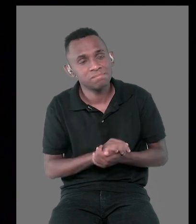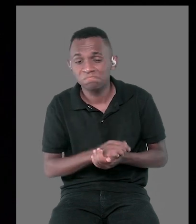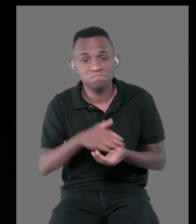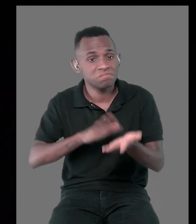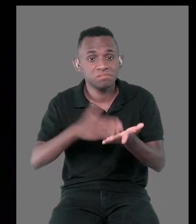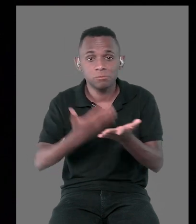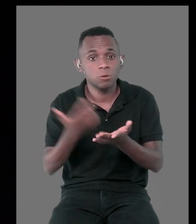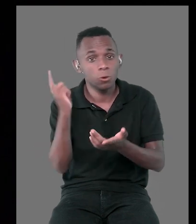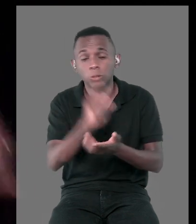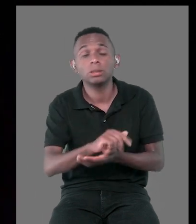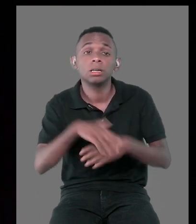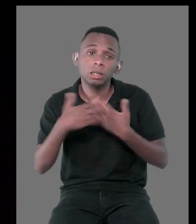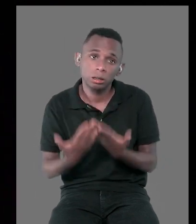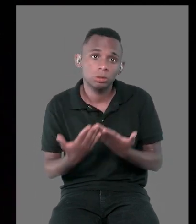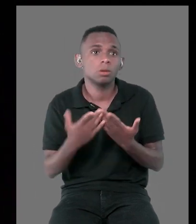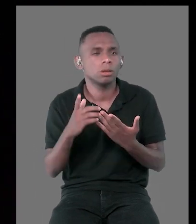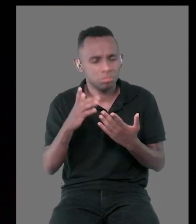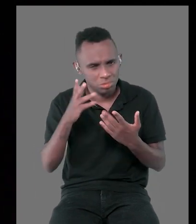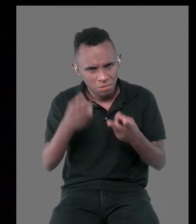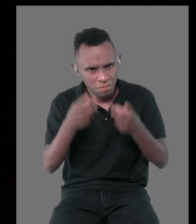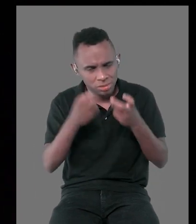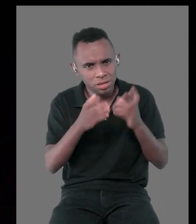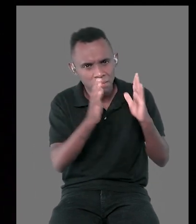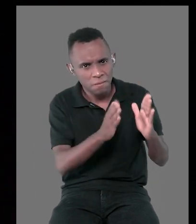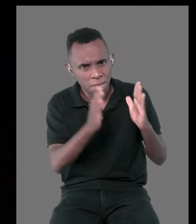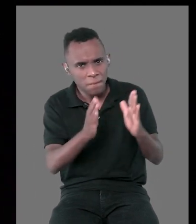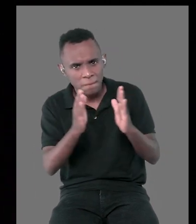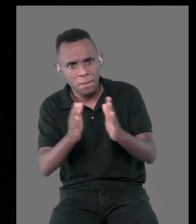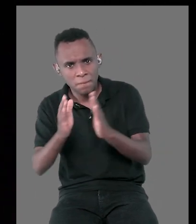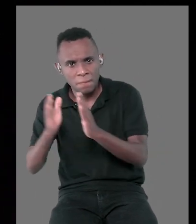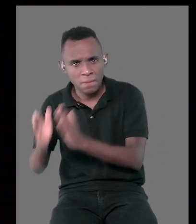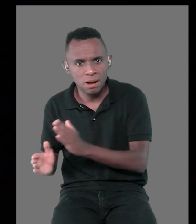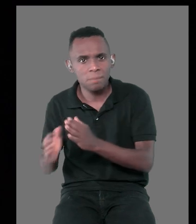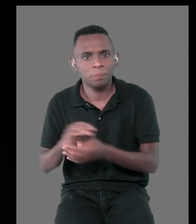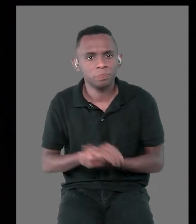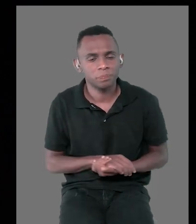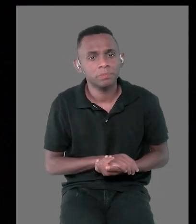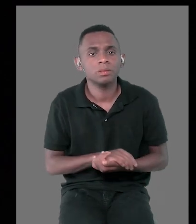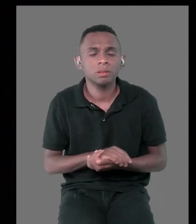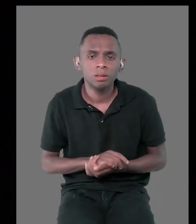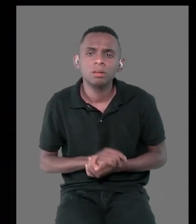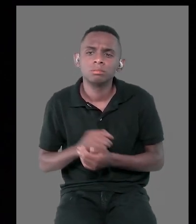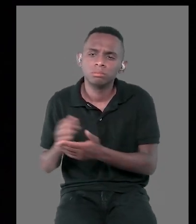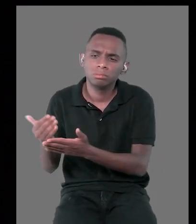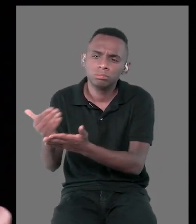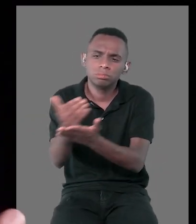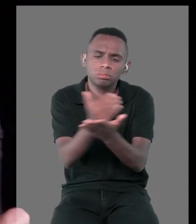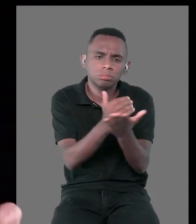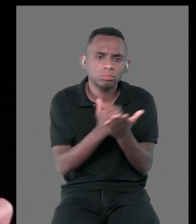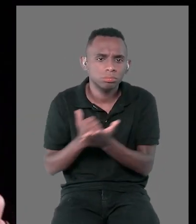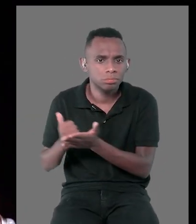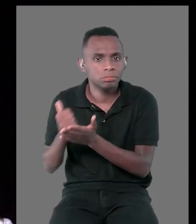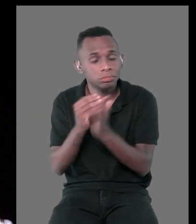Não interpretava. Então são cenas, vocês estão vendo, né? Que eu fui, de certa forma, colecionando, vamos